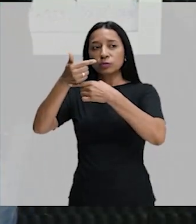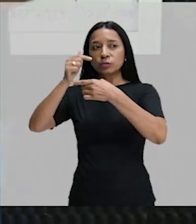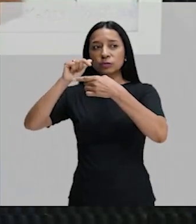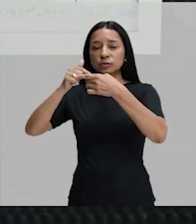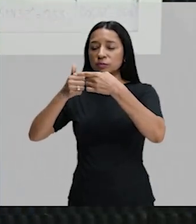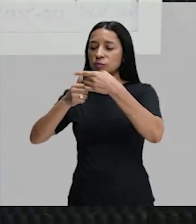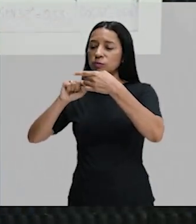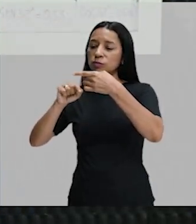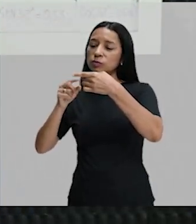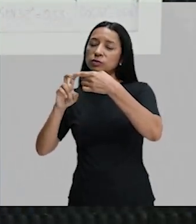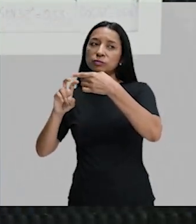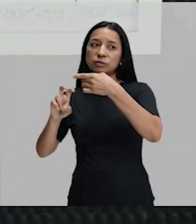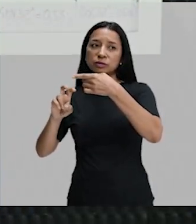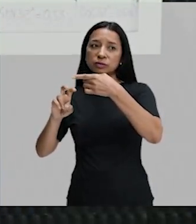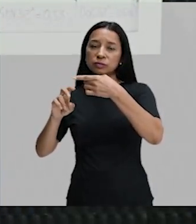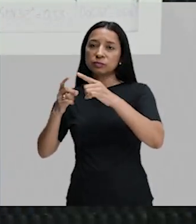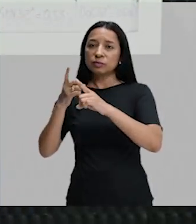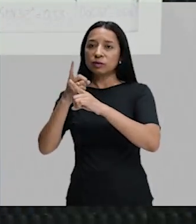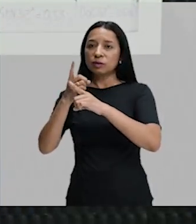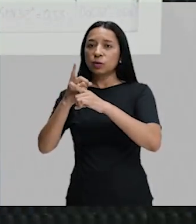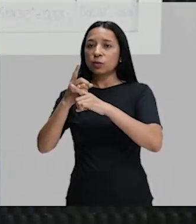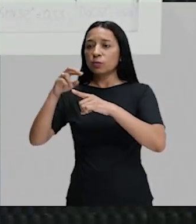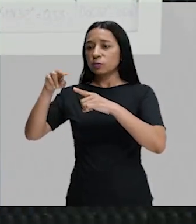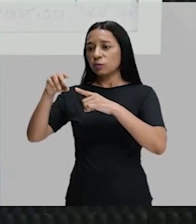2,5, você vai encontrar 0,8.